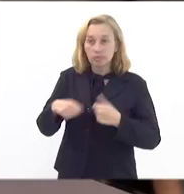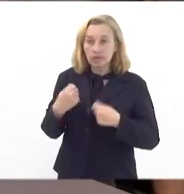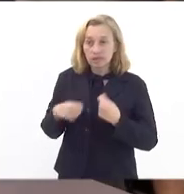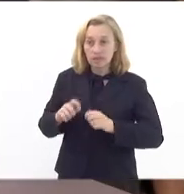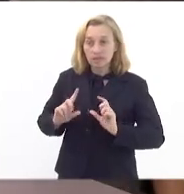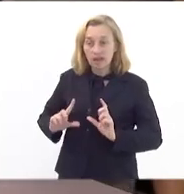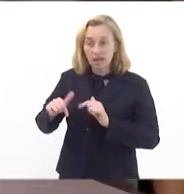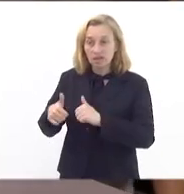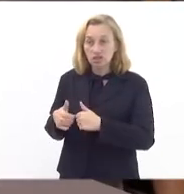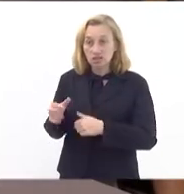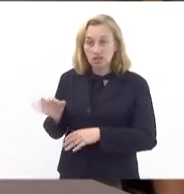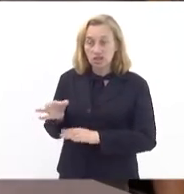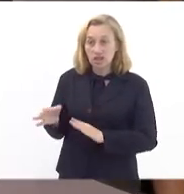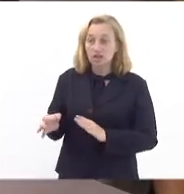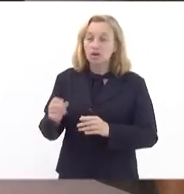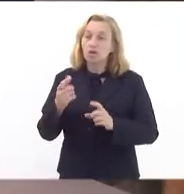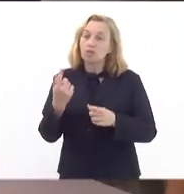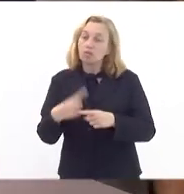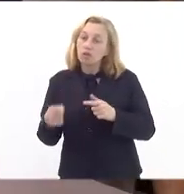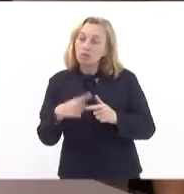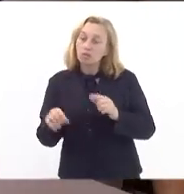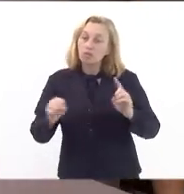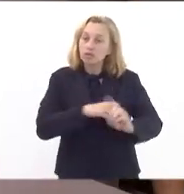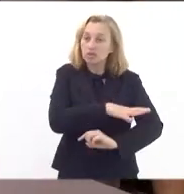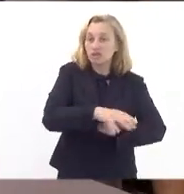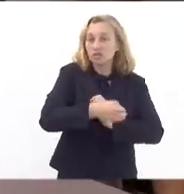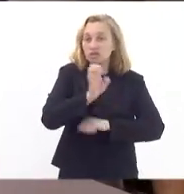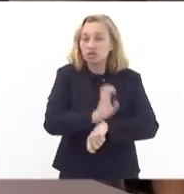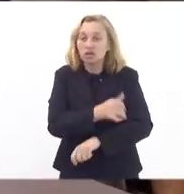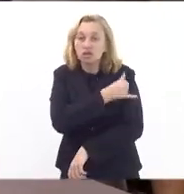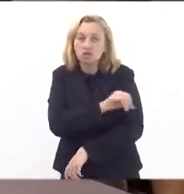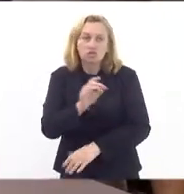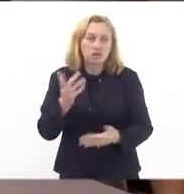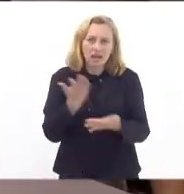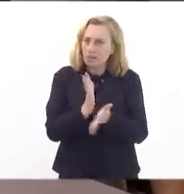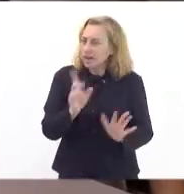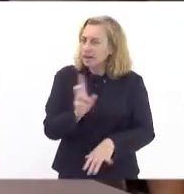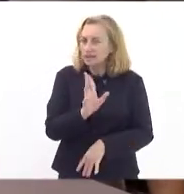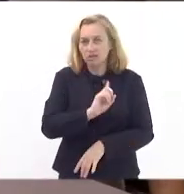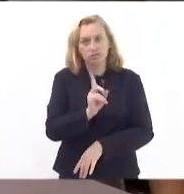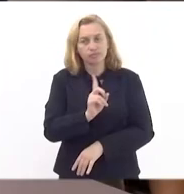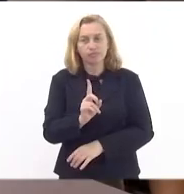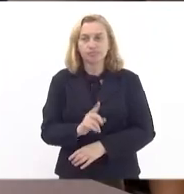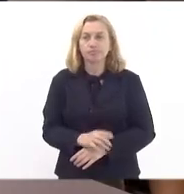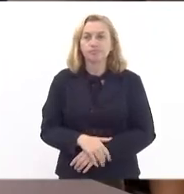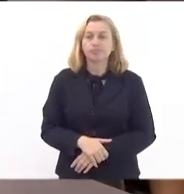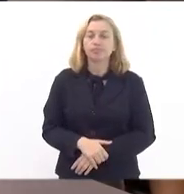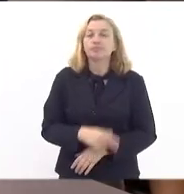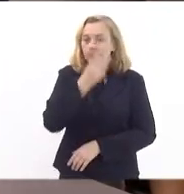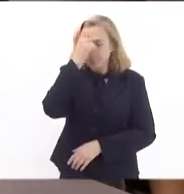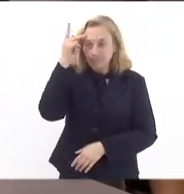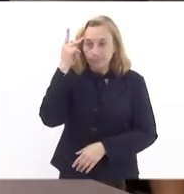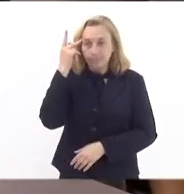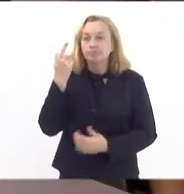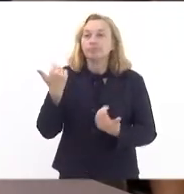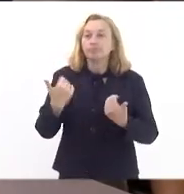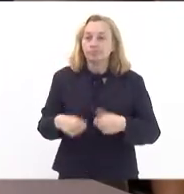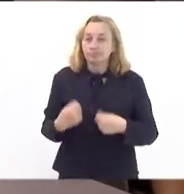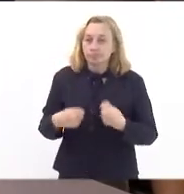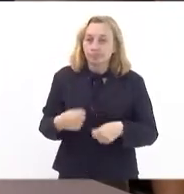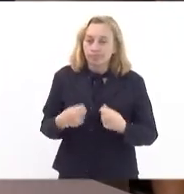furto e roubo a gente um problema social no estado do Rio que não vai acabar tão cedo ou seja as pessoas são